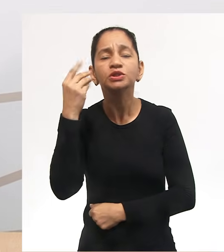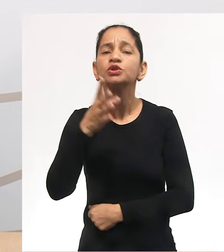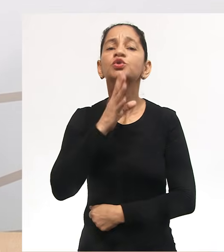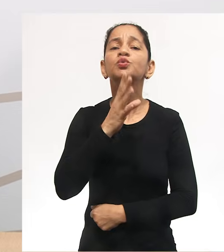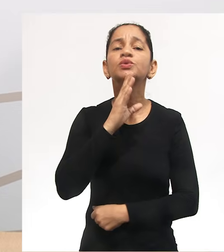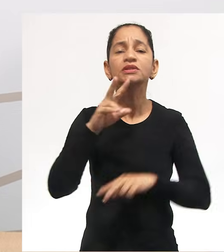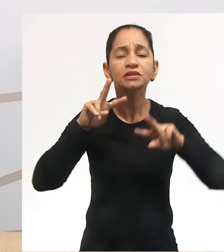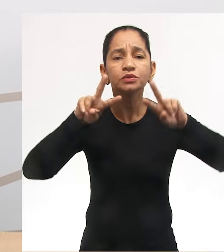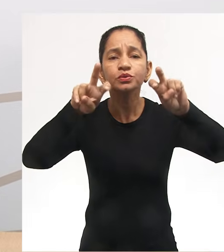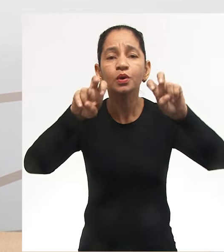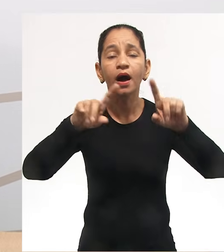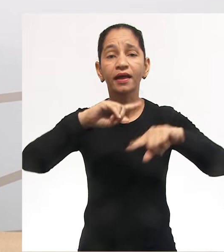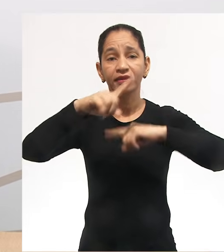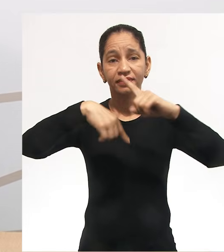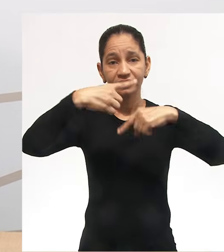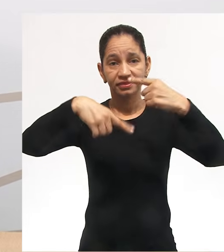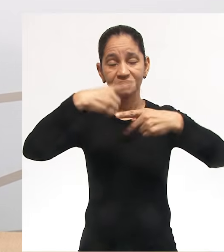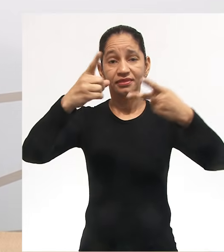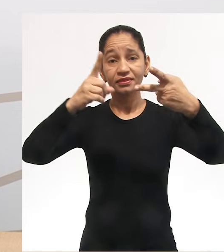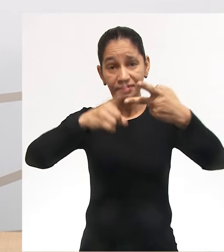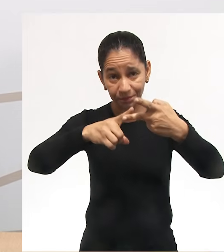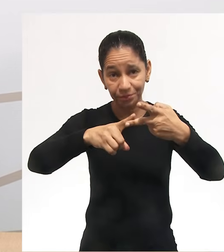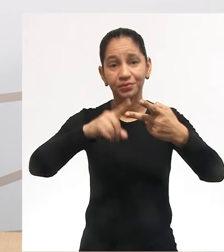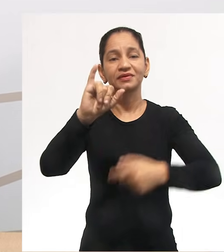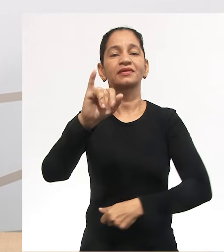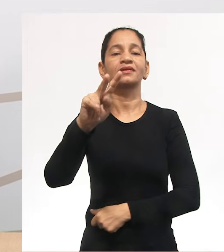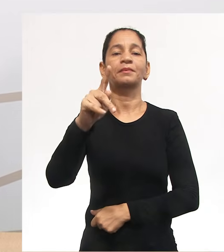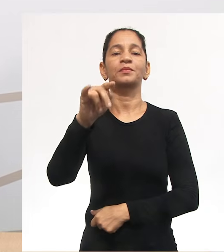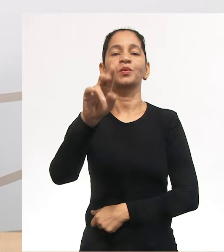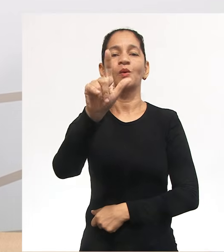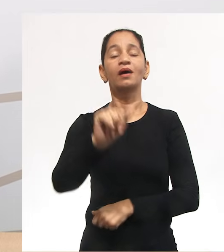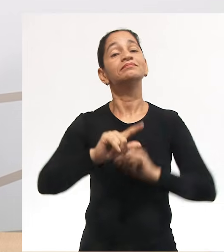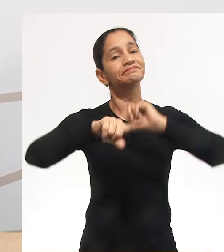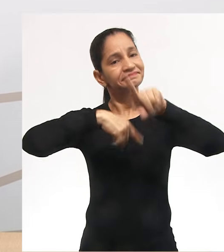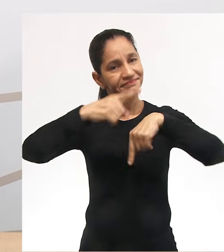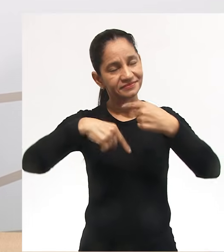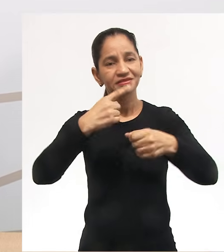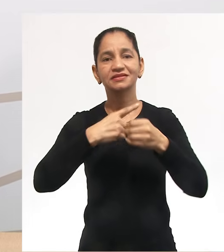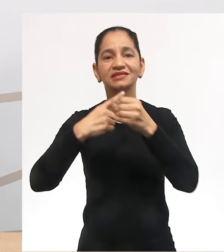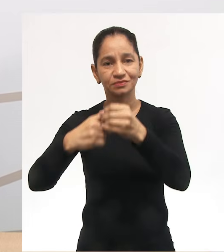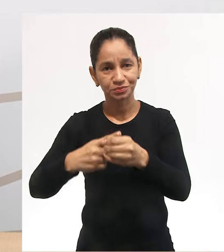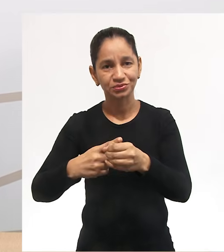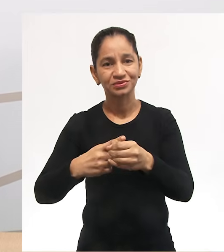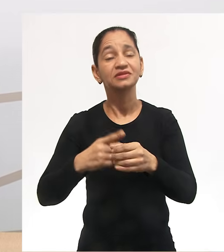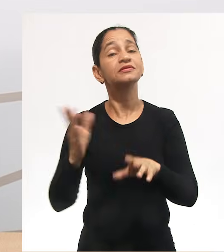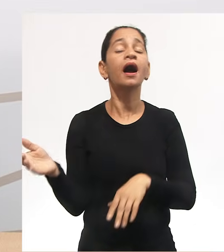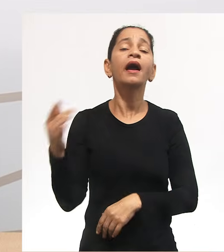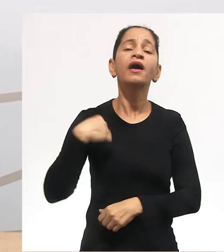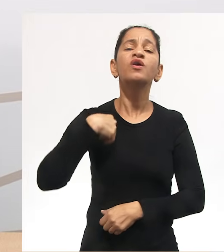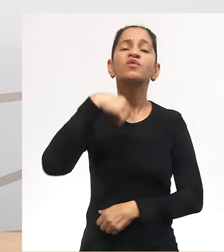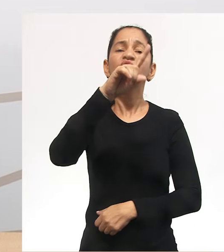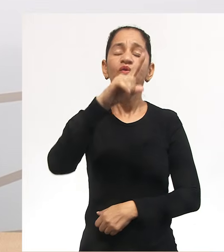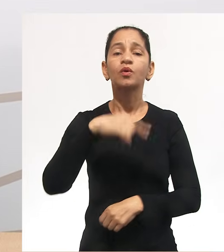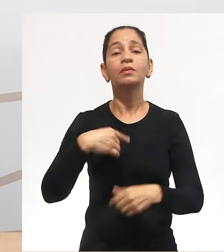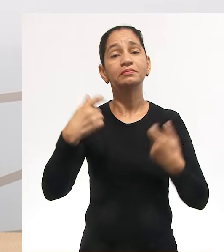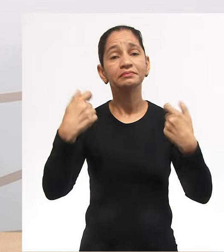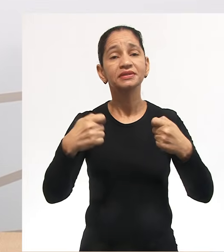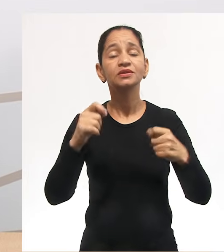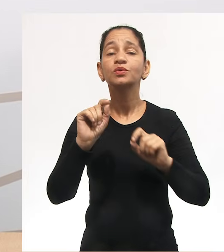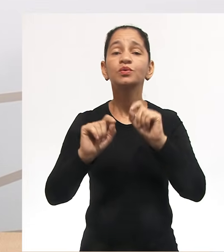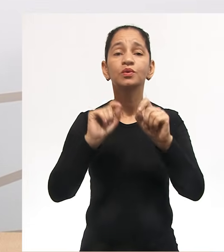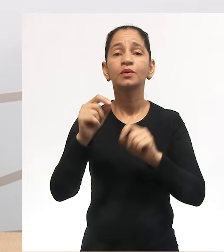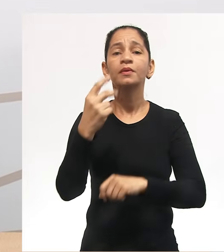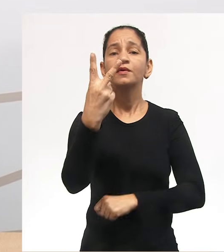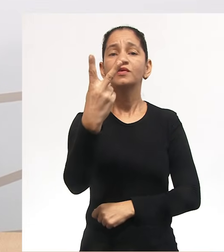né, aí voltei, e daí foi quando eu fui convocada para o concurso de Itapuã do Oeste. Foi aí quando eu fui